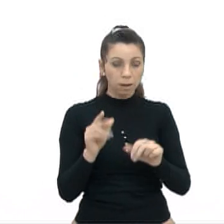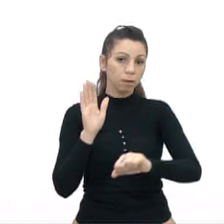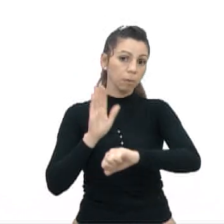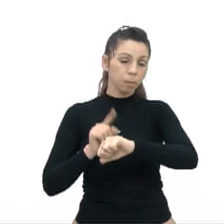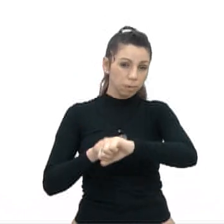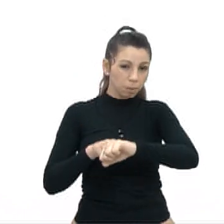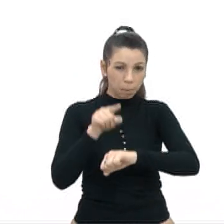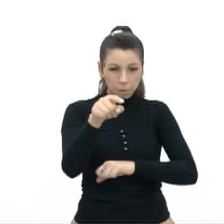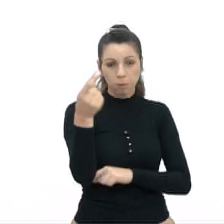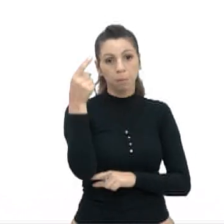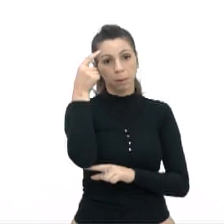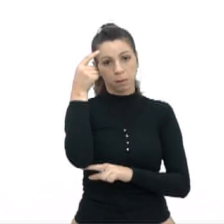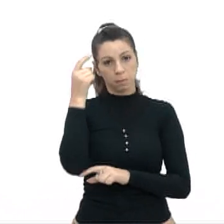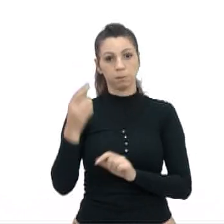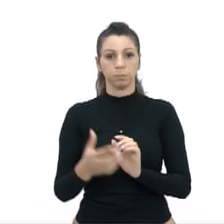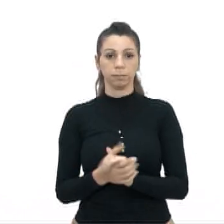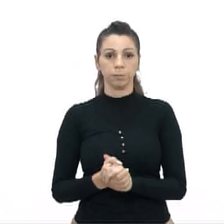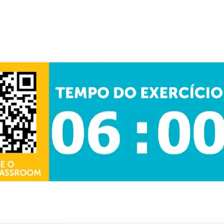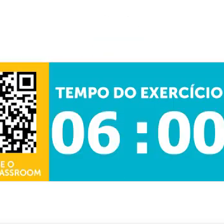para você pensar.